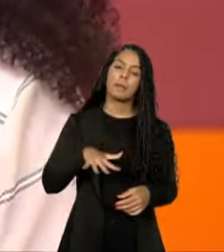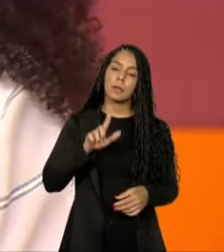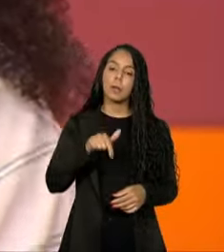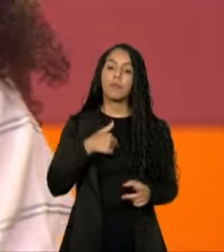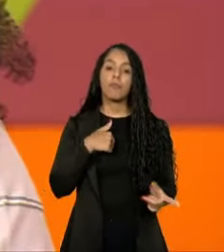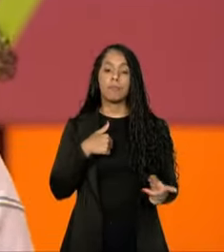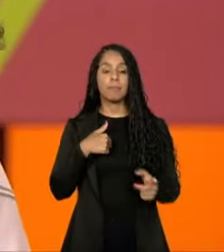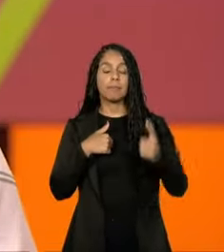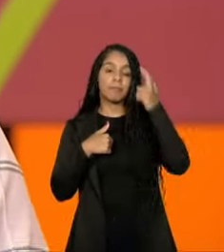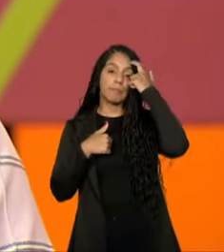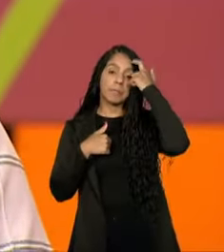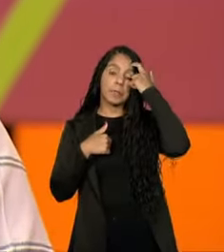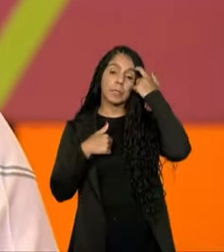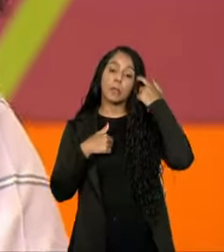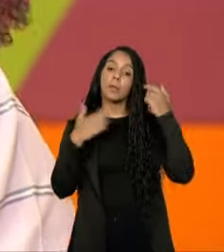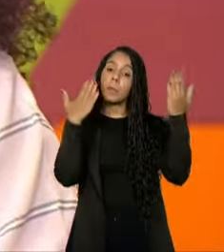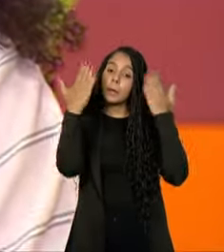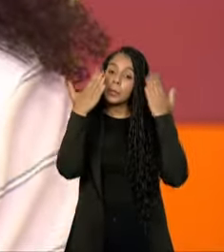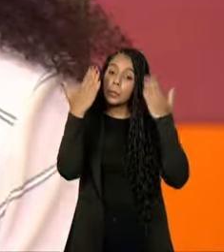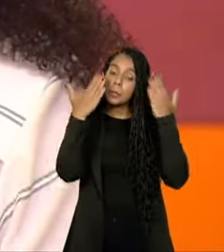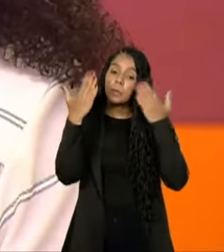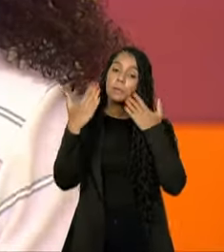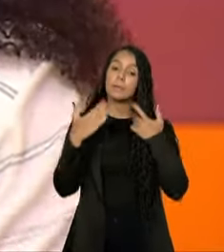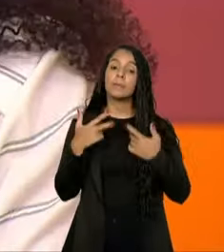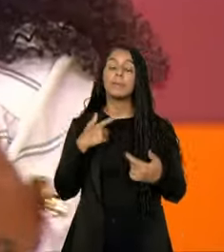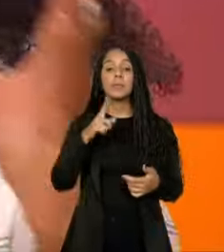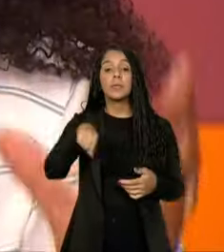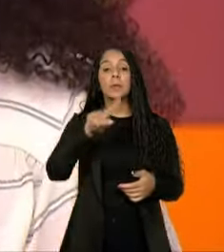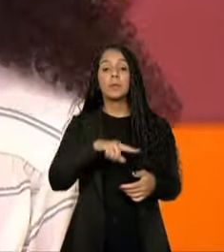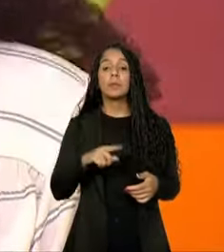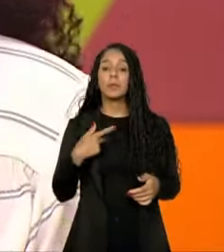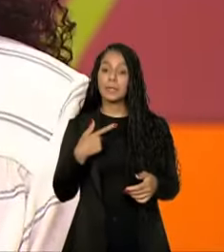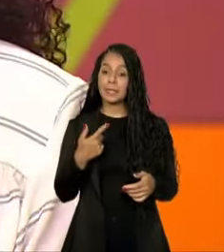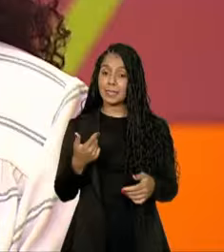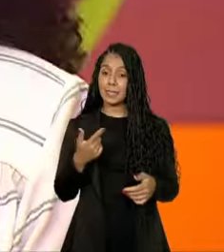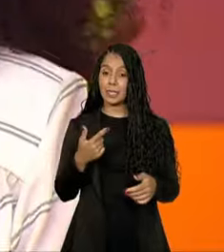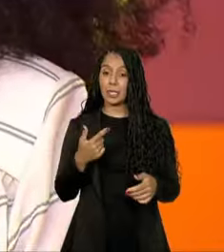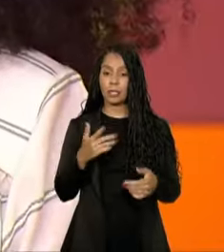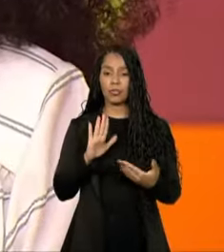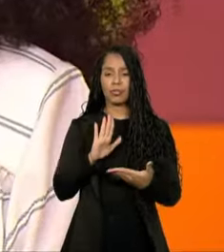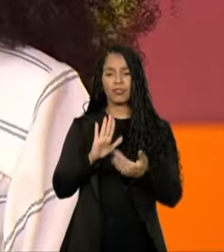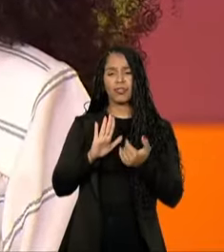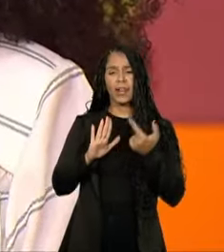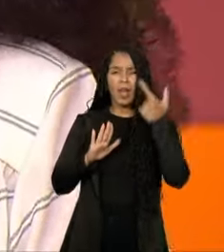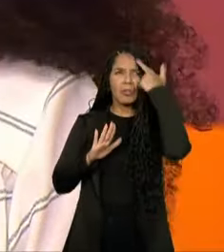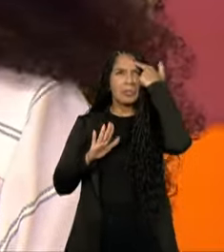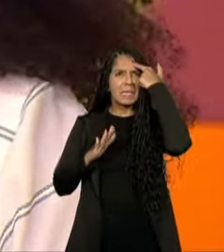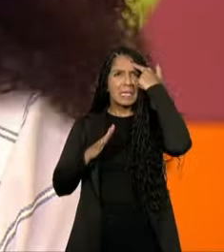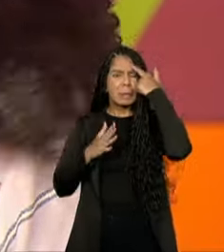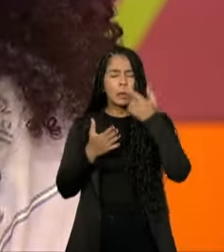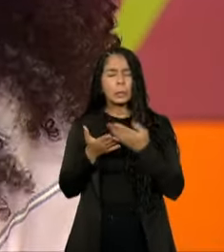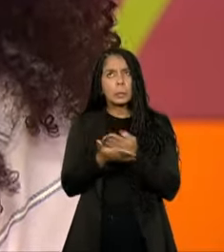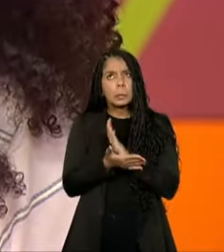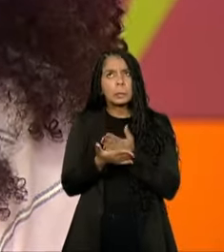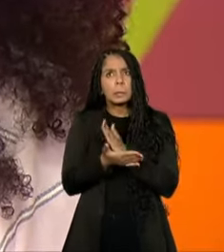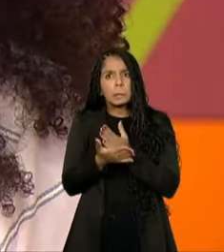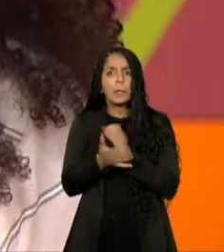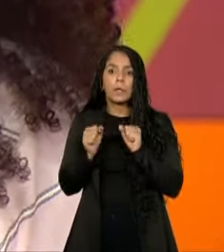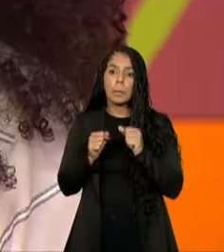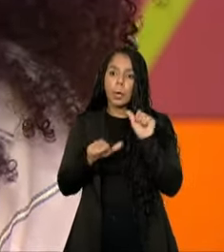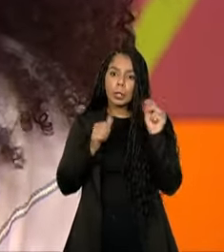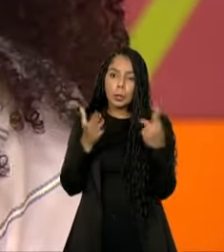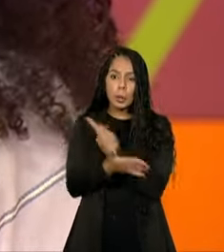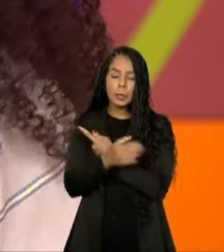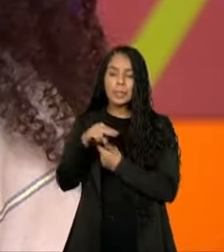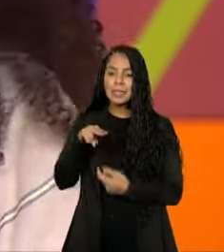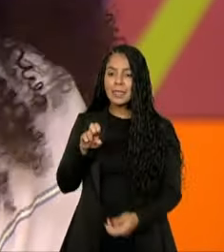voltado também, levando assim para a psicologia, para você sair ali do ciclo de pensamentos perturbadores que podem te levar a uma neurose também, claro, né? De